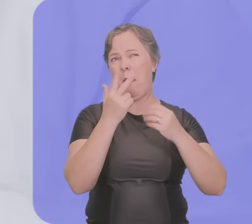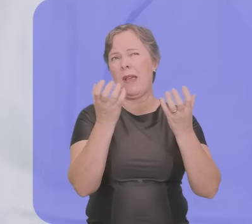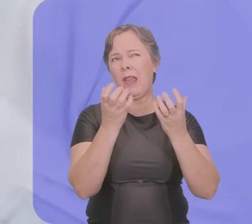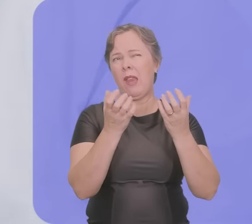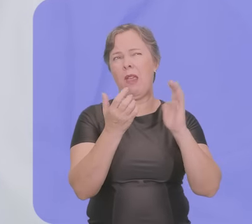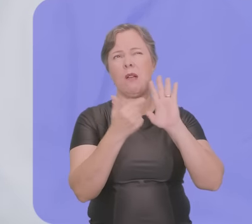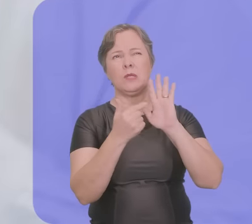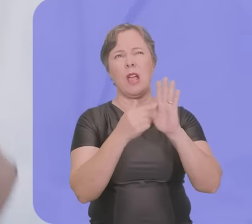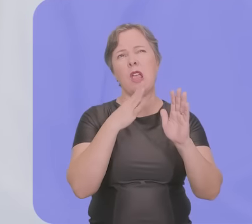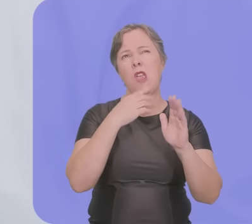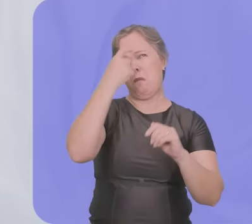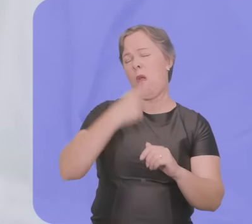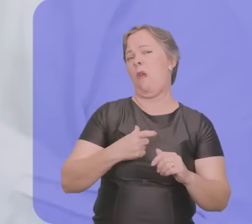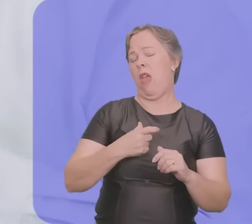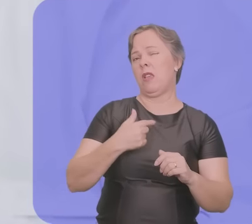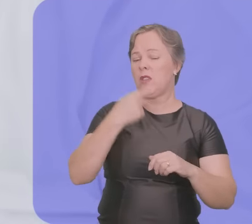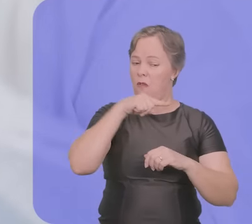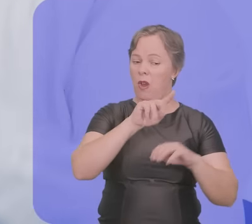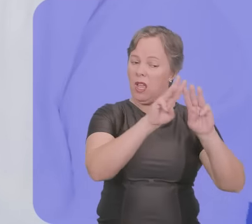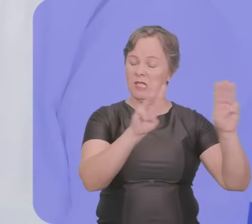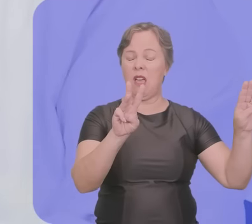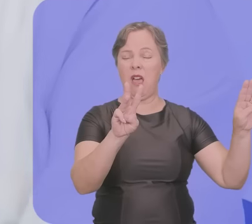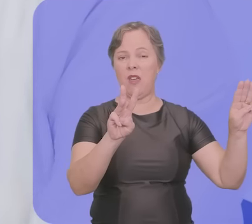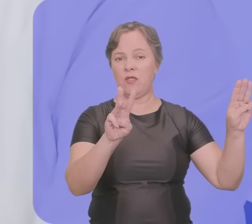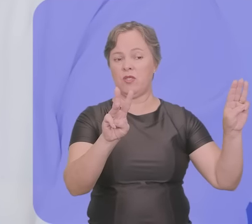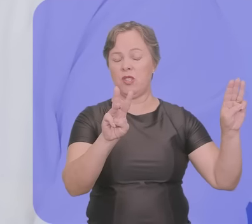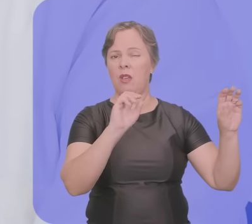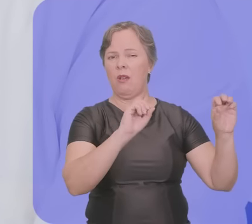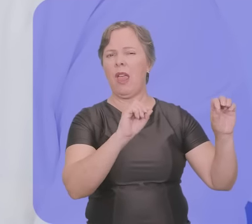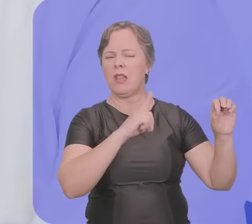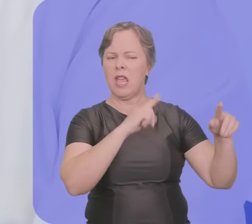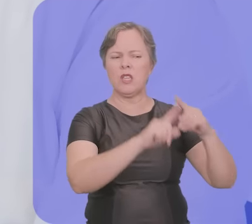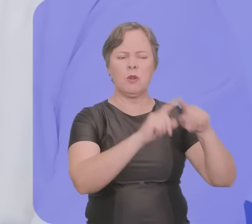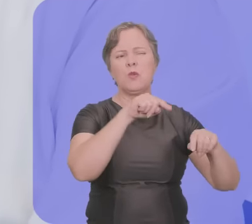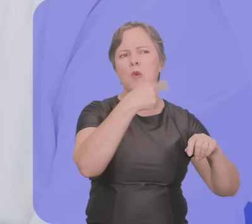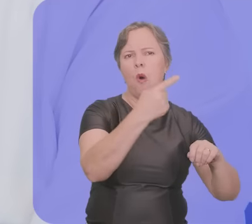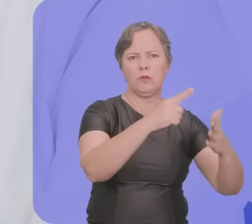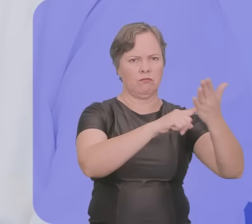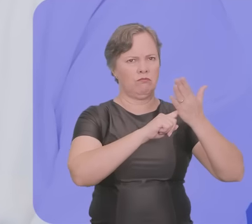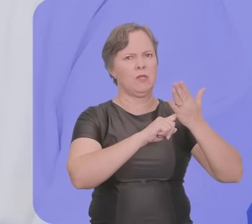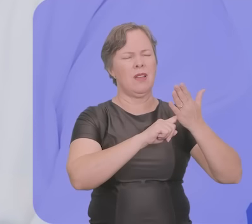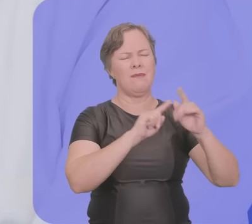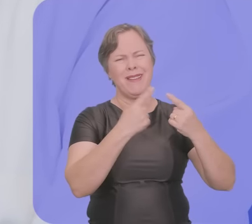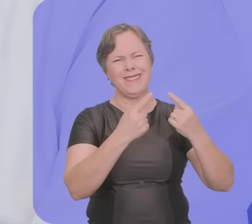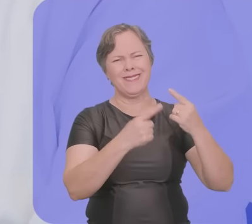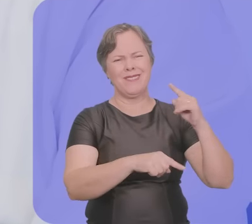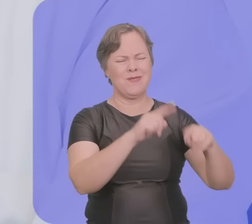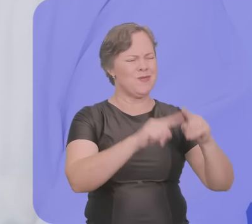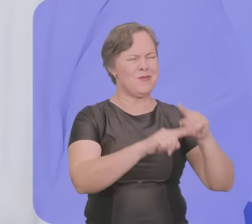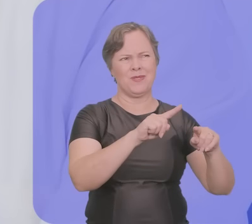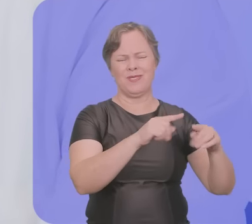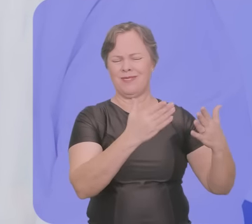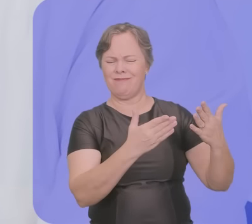me conhecia, que eu tive lá no site, que eles teriam produtos para me oferecer, só que aí os produtos não casavam